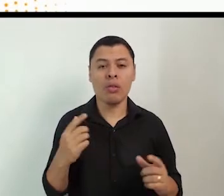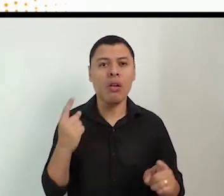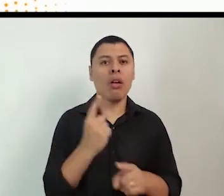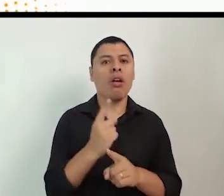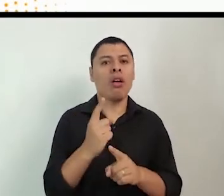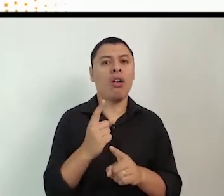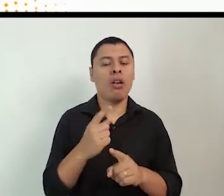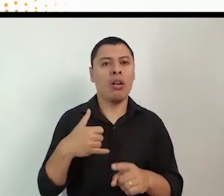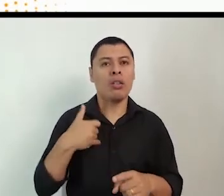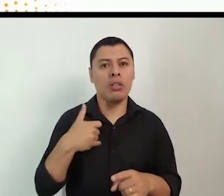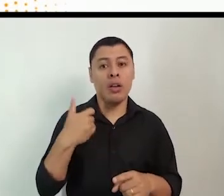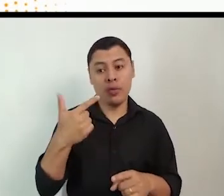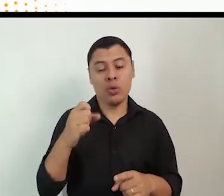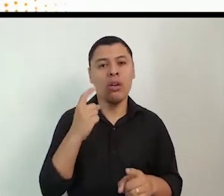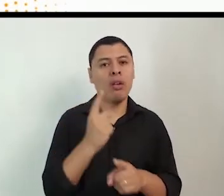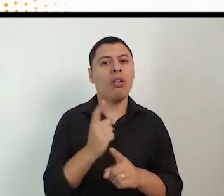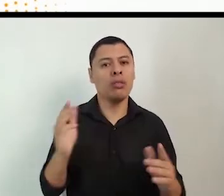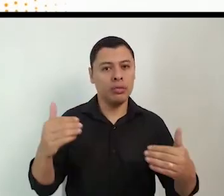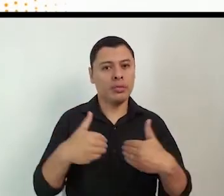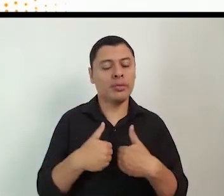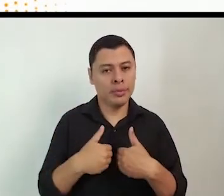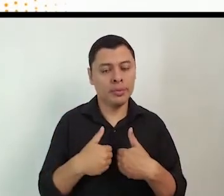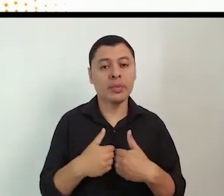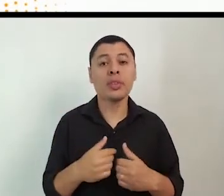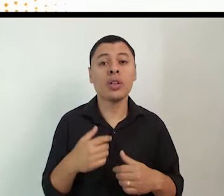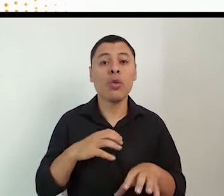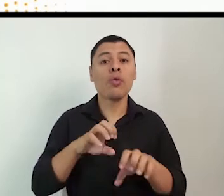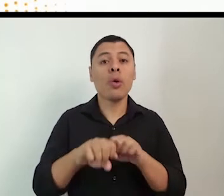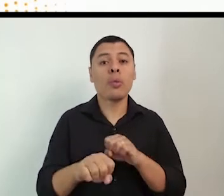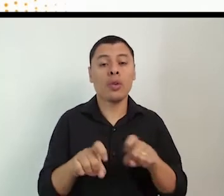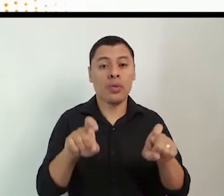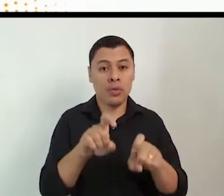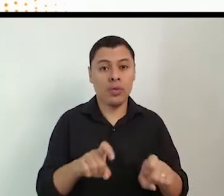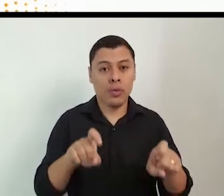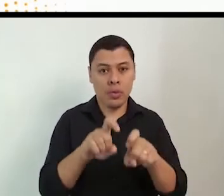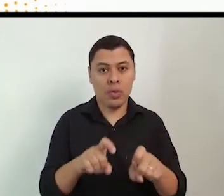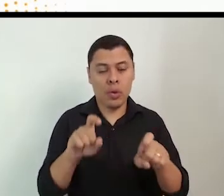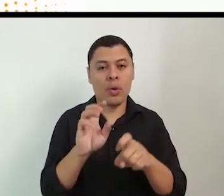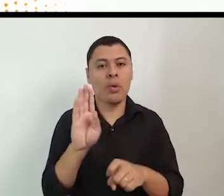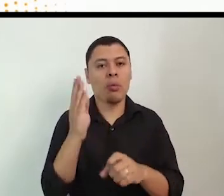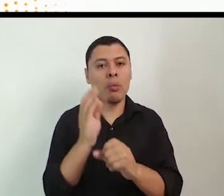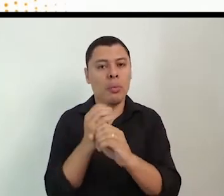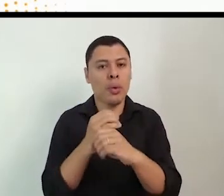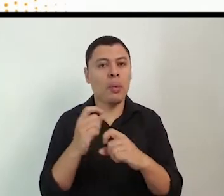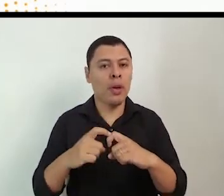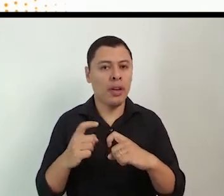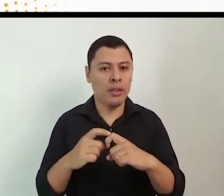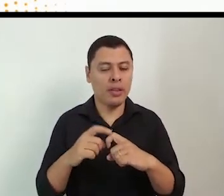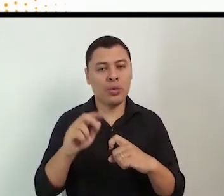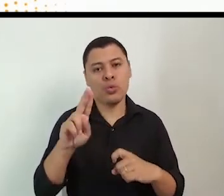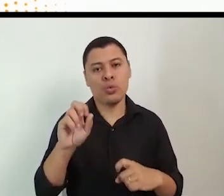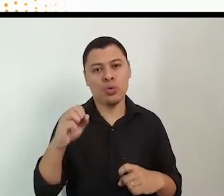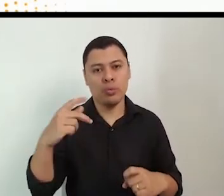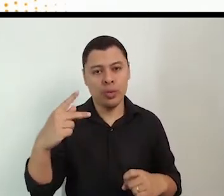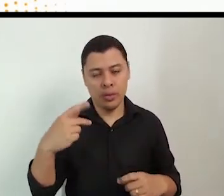com 28 anos. Me formei em informática biomédica pela USP. Como eu falei, eu sou a